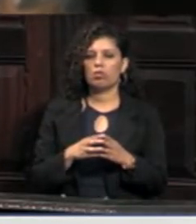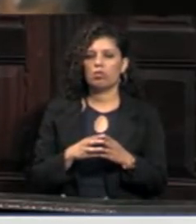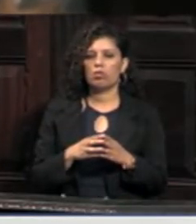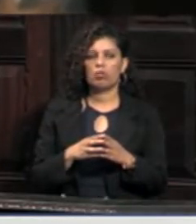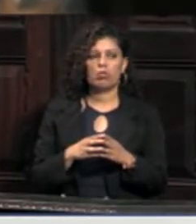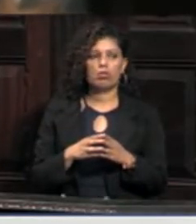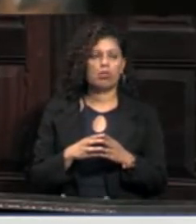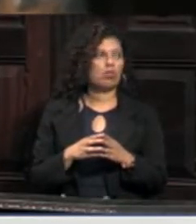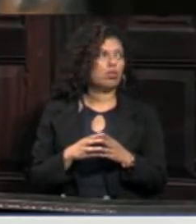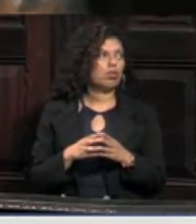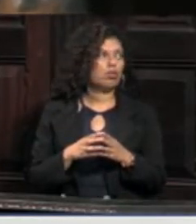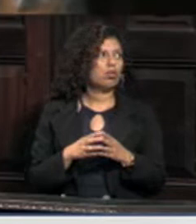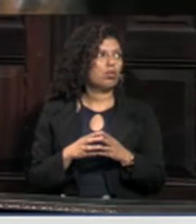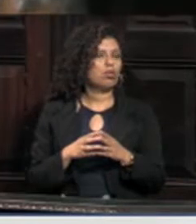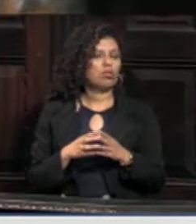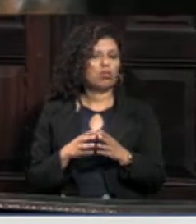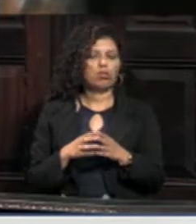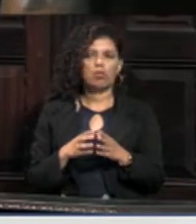também.